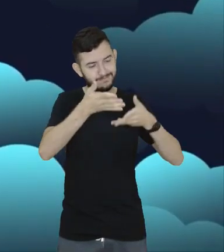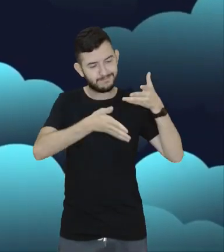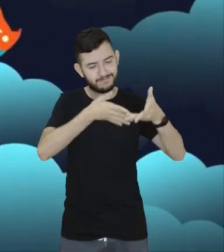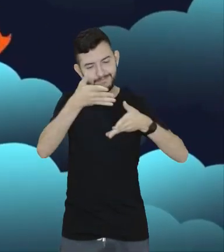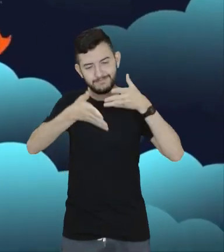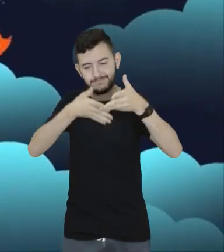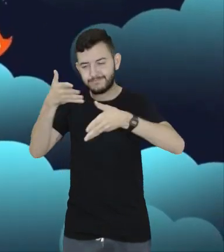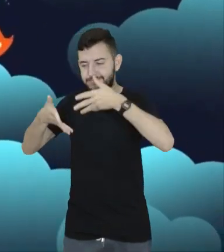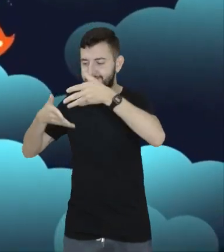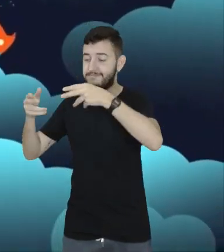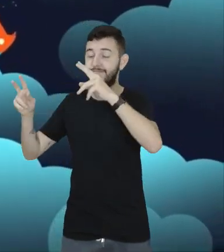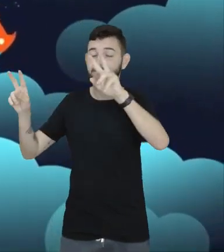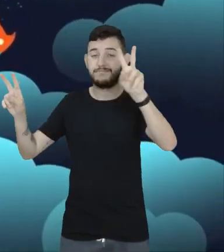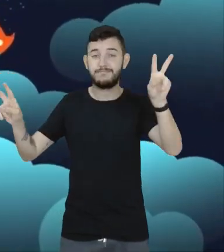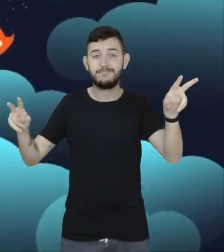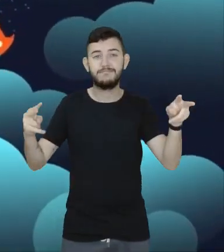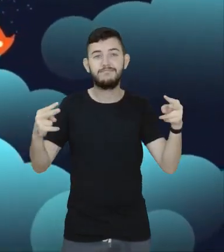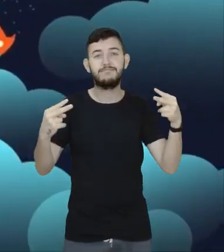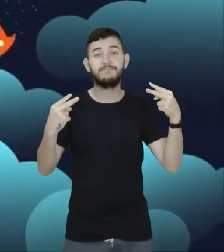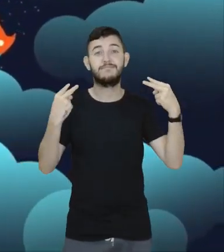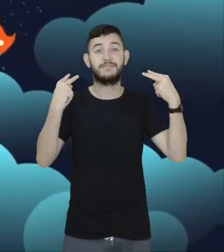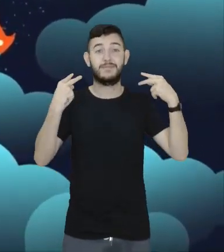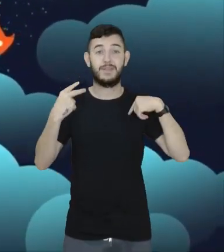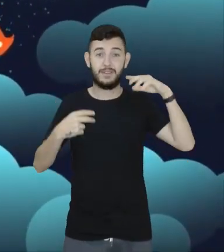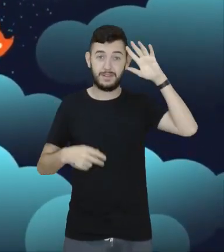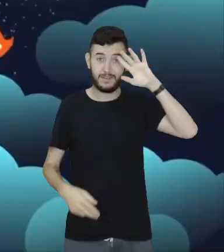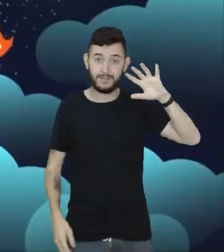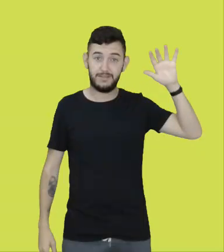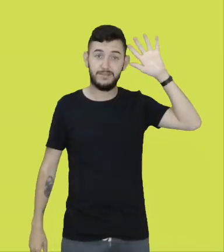tenho sonhos pra viver.